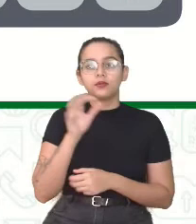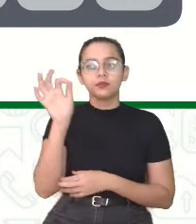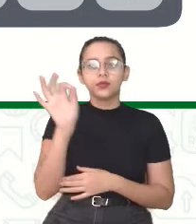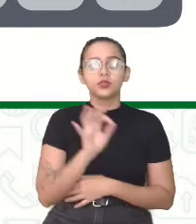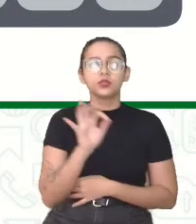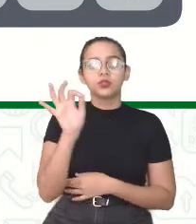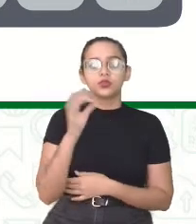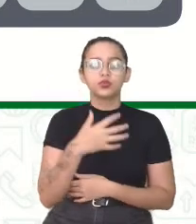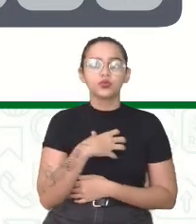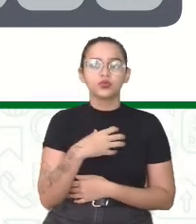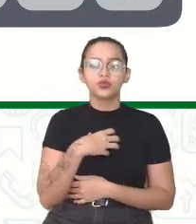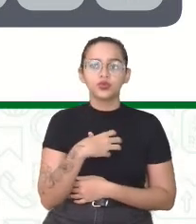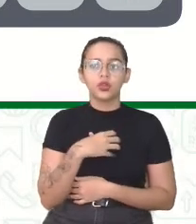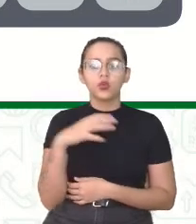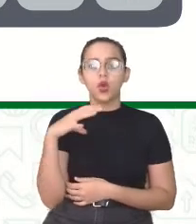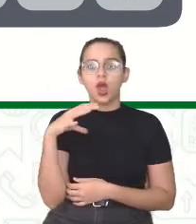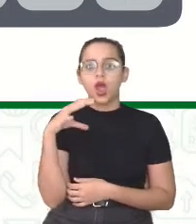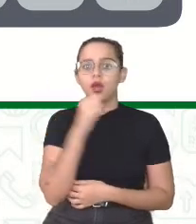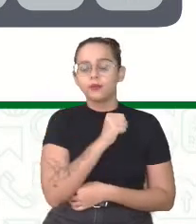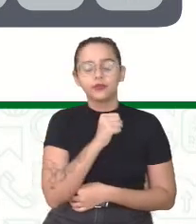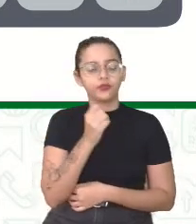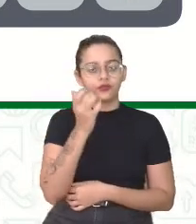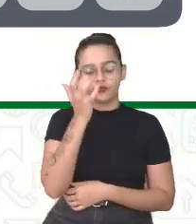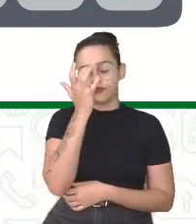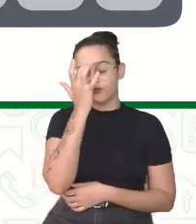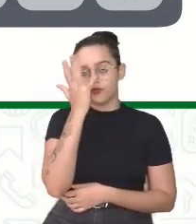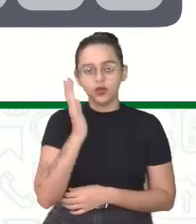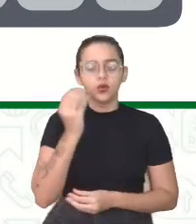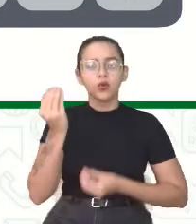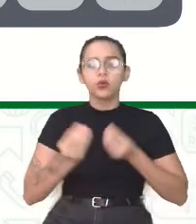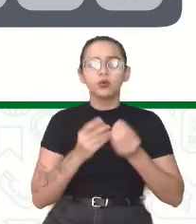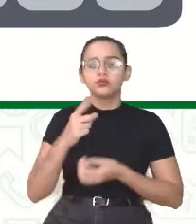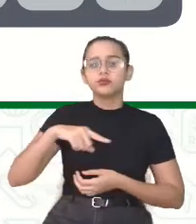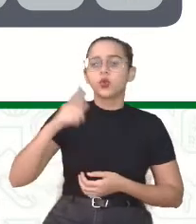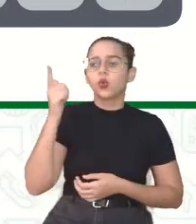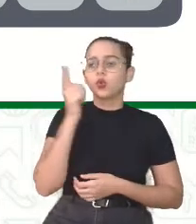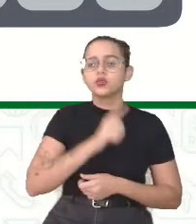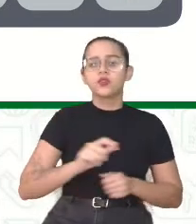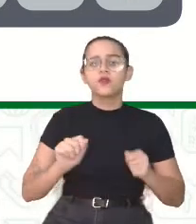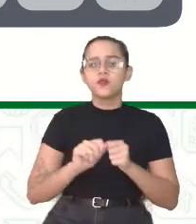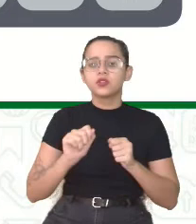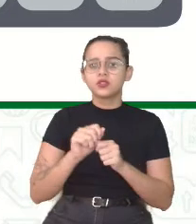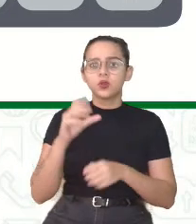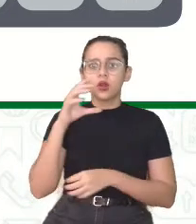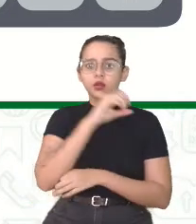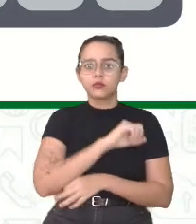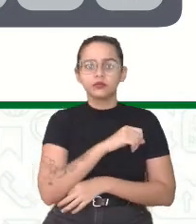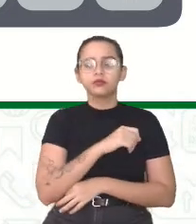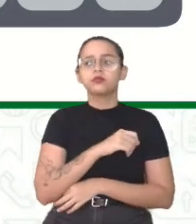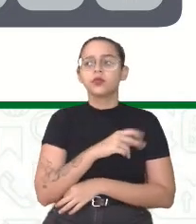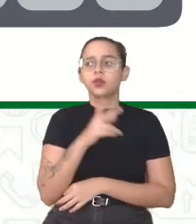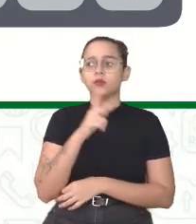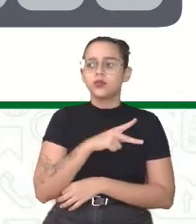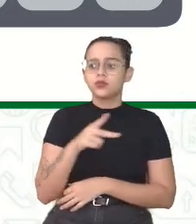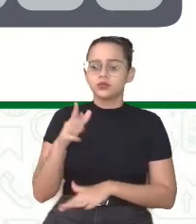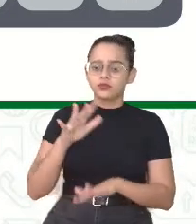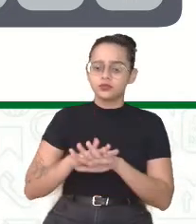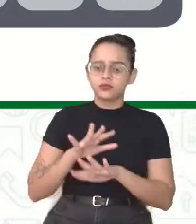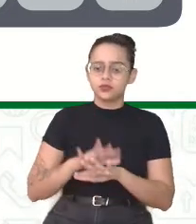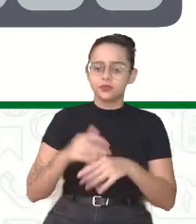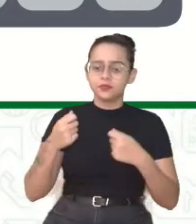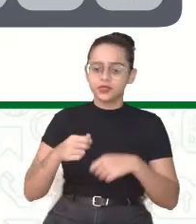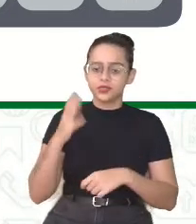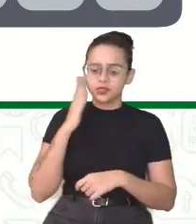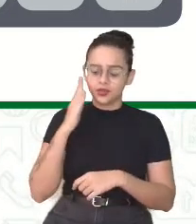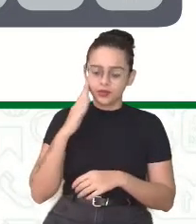percentual de uma maneira muito rápida, né? E como é que eles conseguem fazer tão rápido, né? O professor de matemática eu teria que saber fazer mais